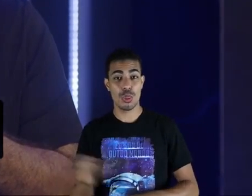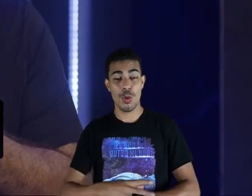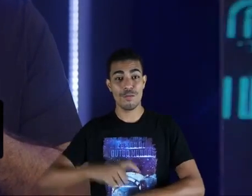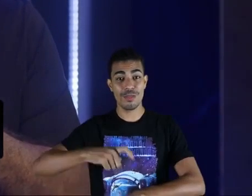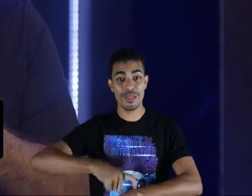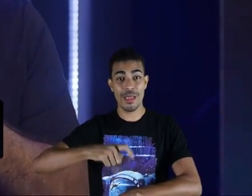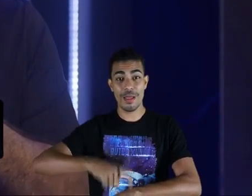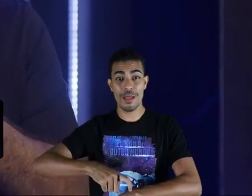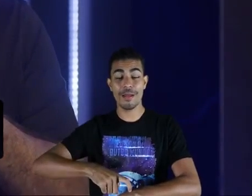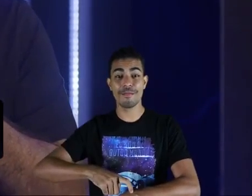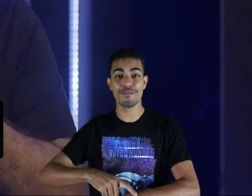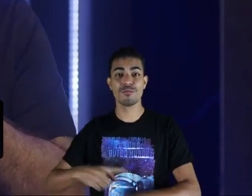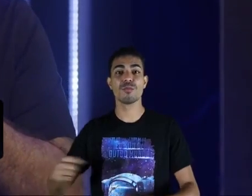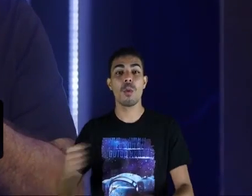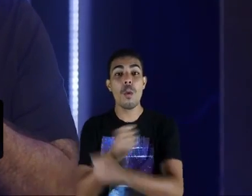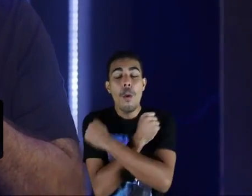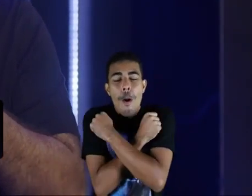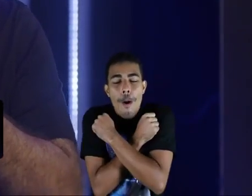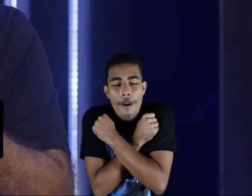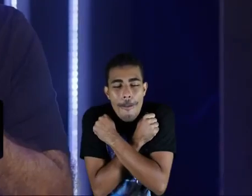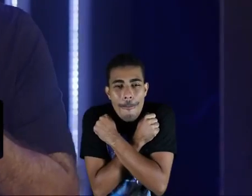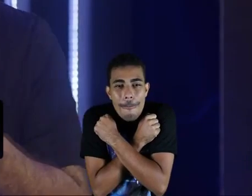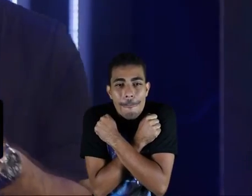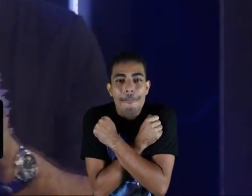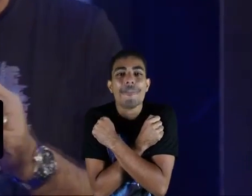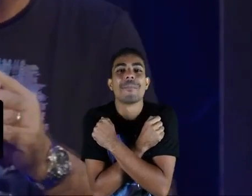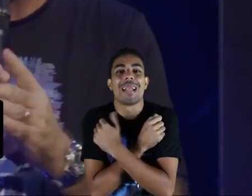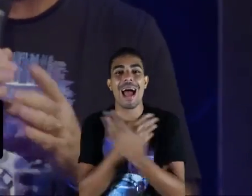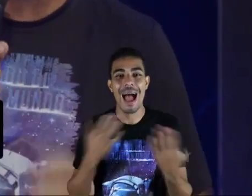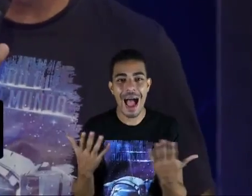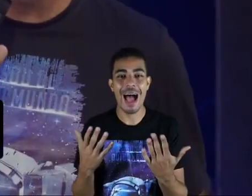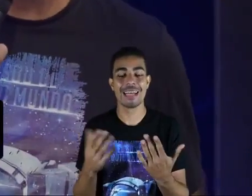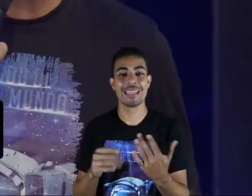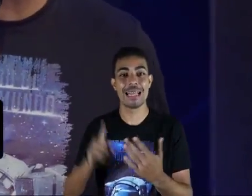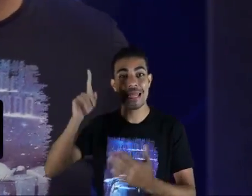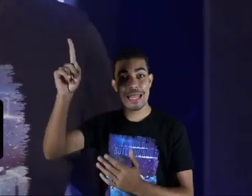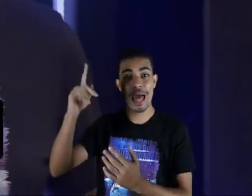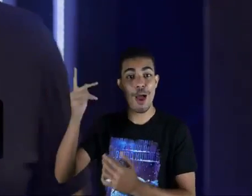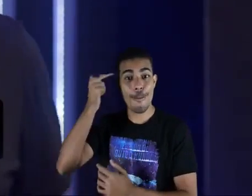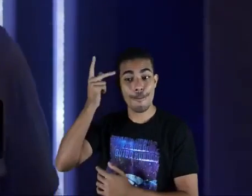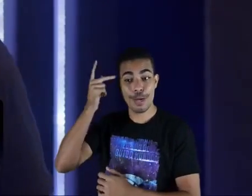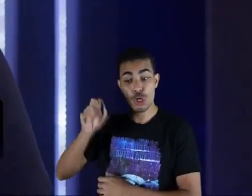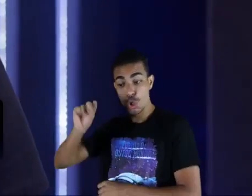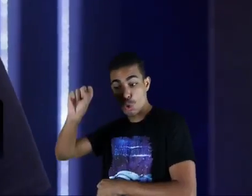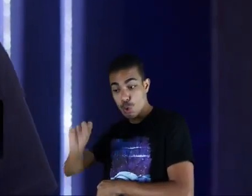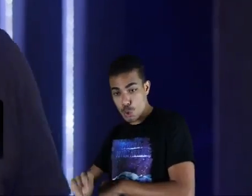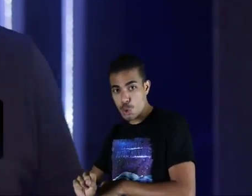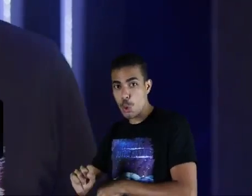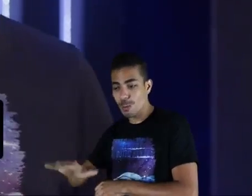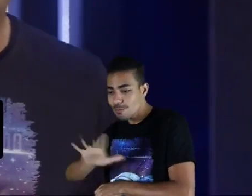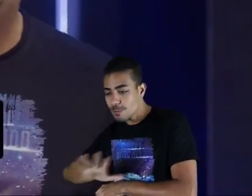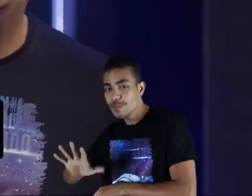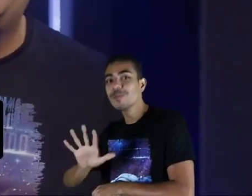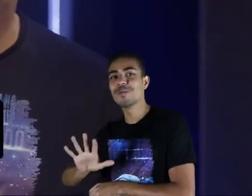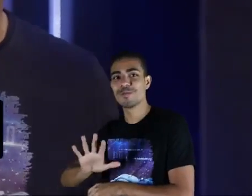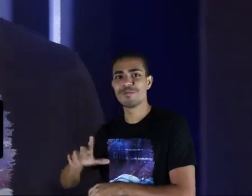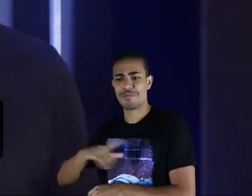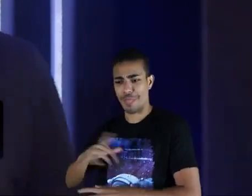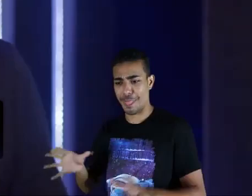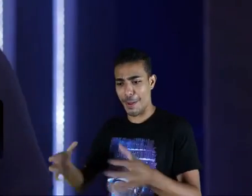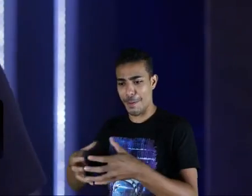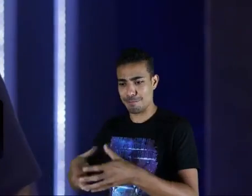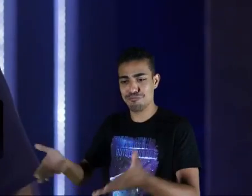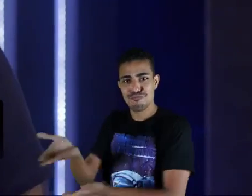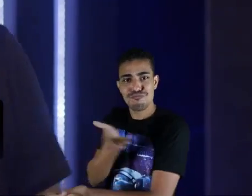São Paulo. Um abraço aí para os fortes da Associação Paulista Sudoeste, o movimento da comunidade